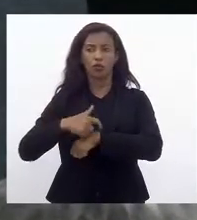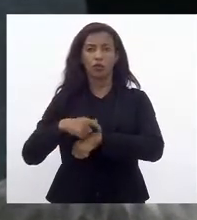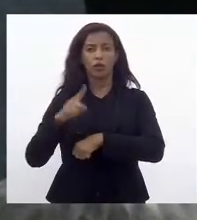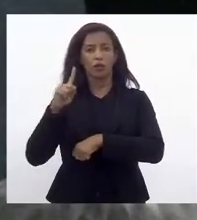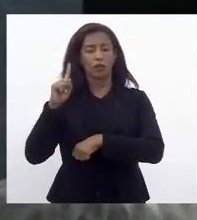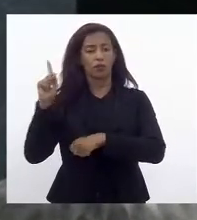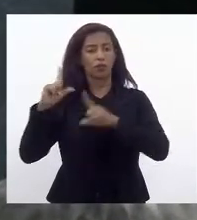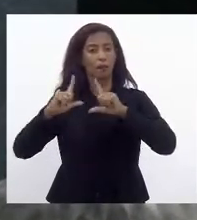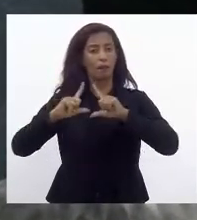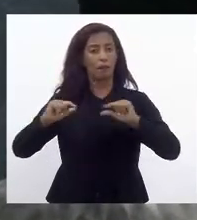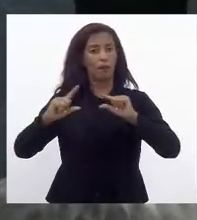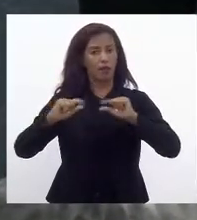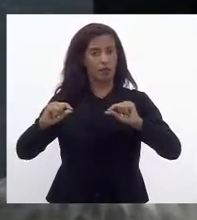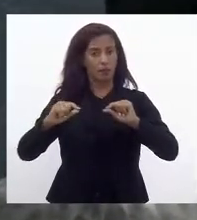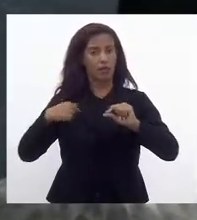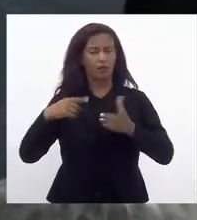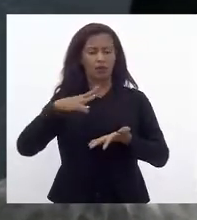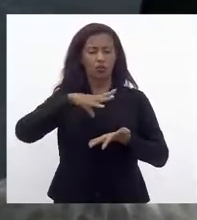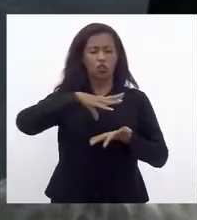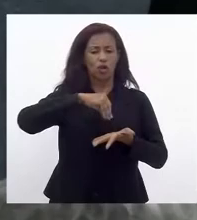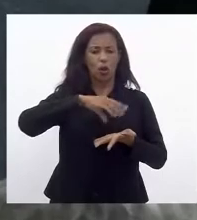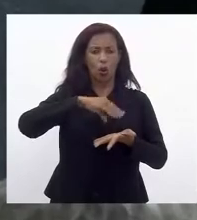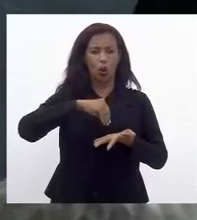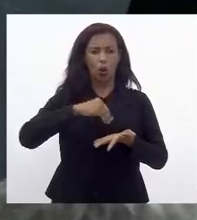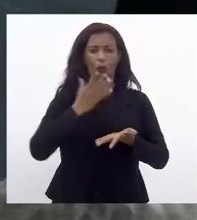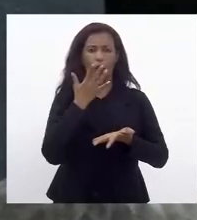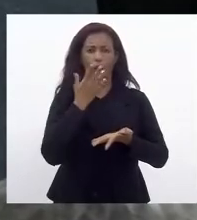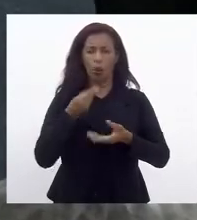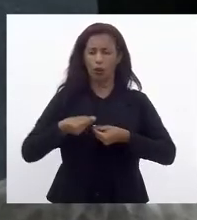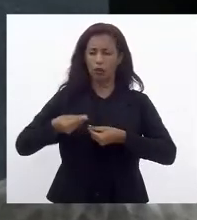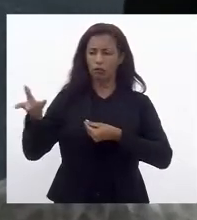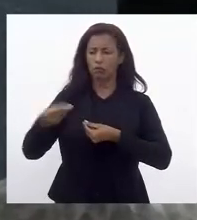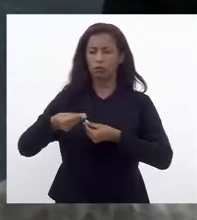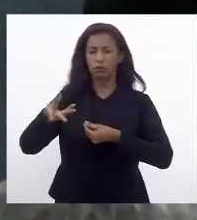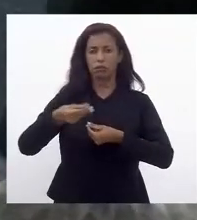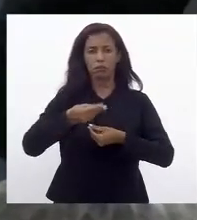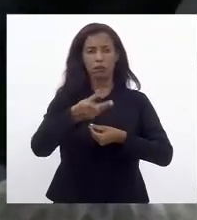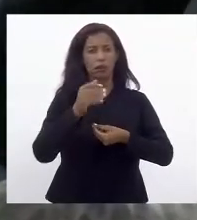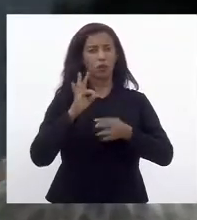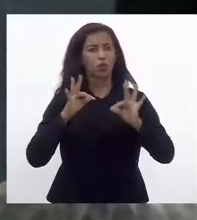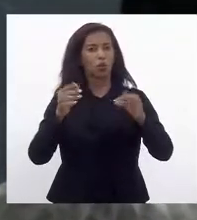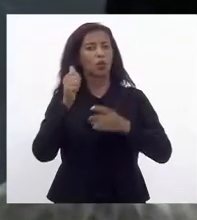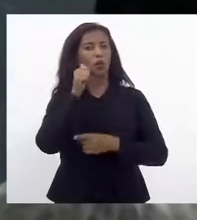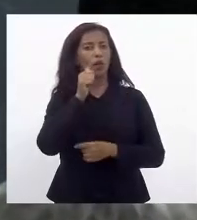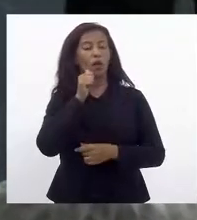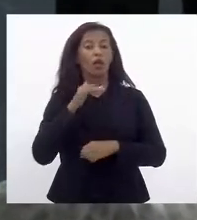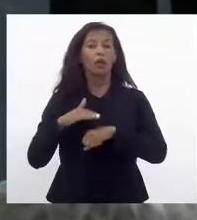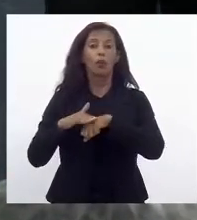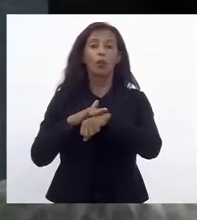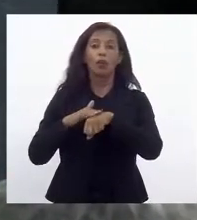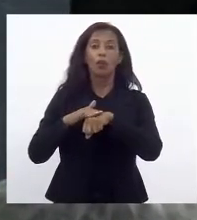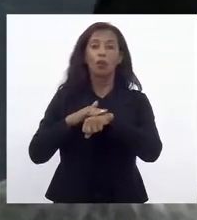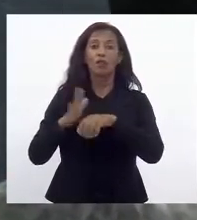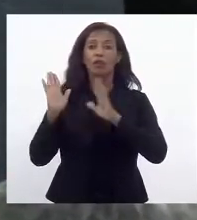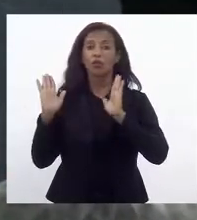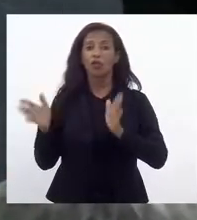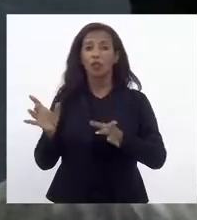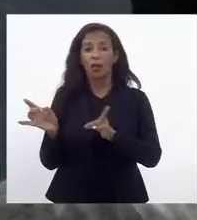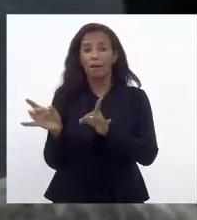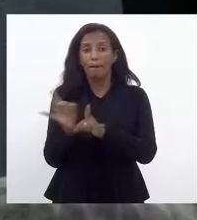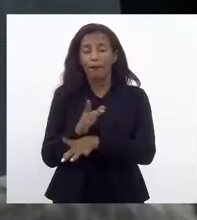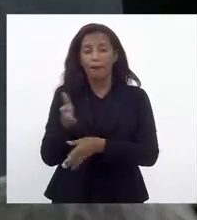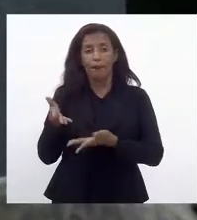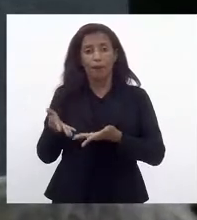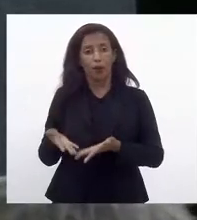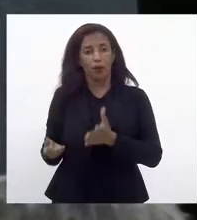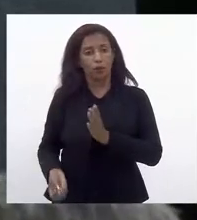Brasília pegar para todos, vou tirar cópia colorida, dar para todas as deputadas, e a gente poder conversar em cima do que já é instituído para